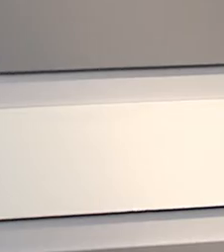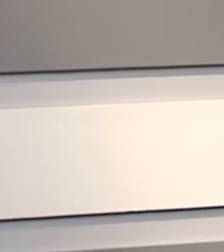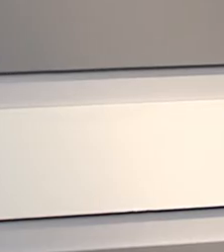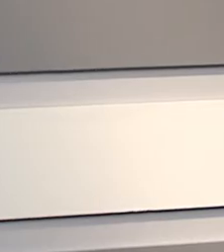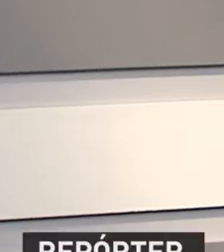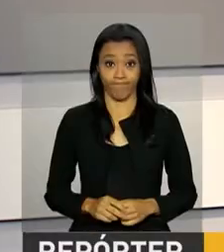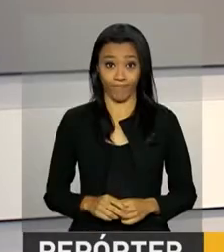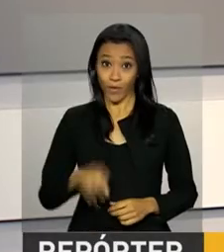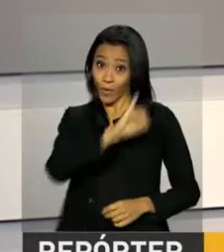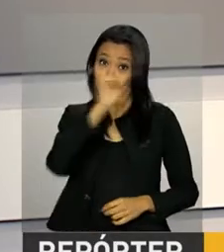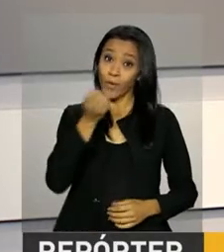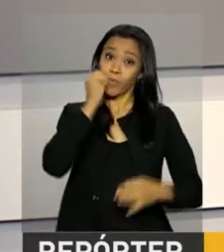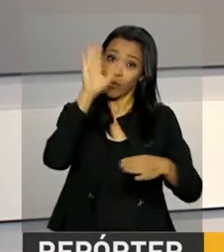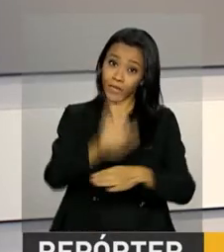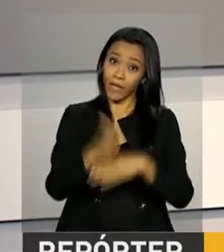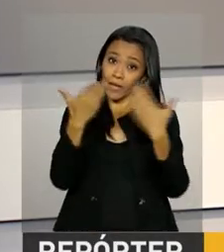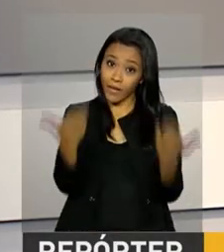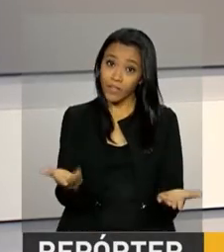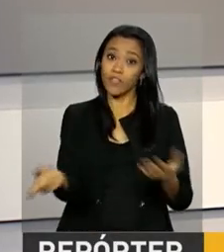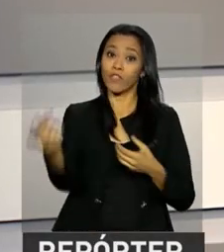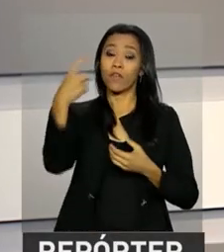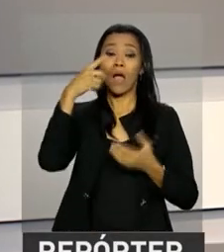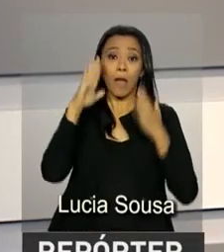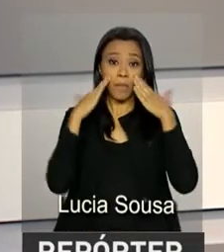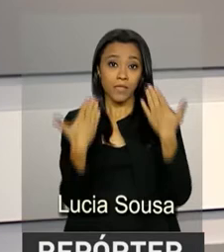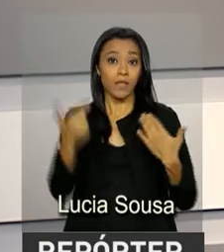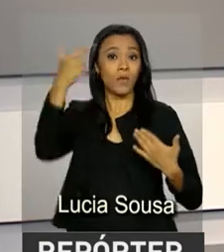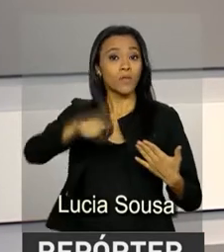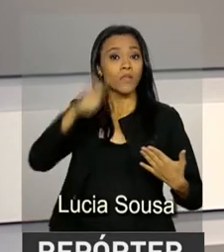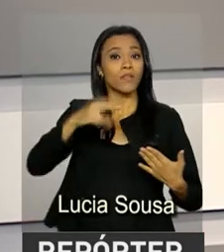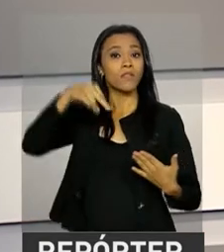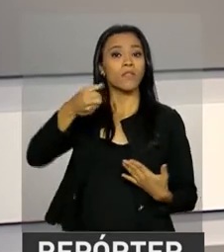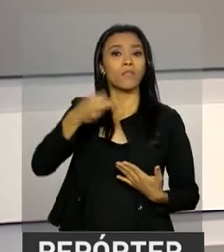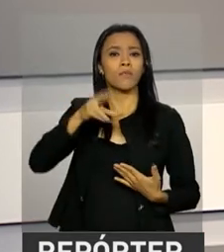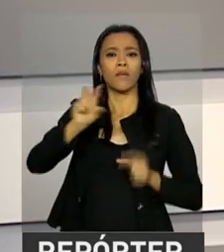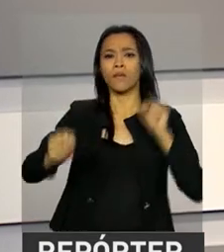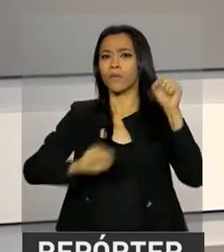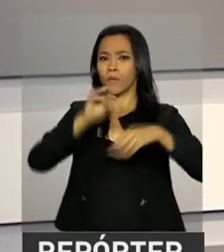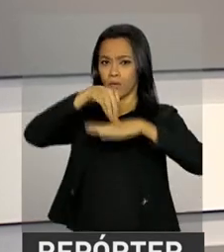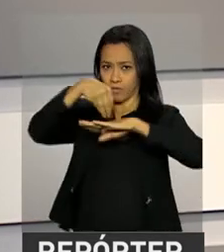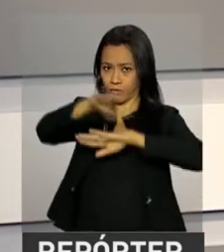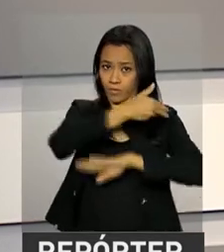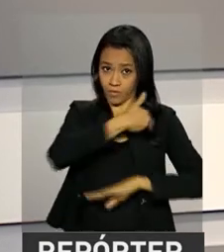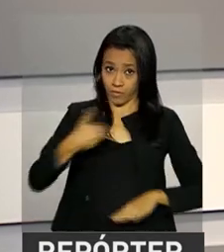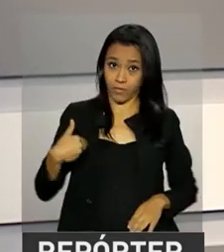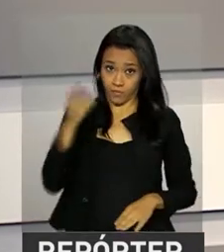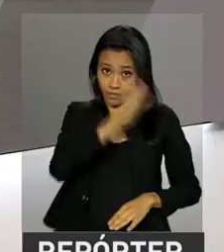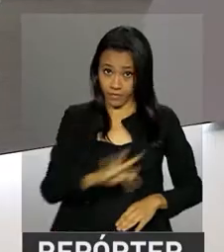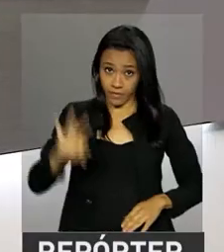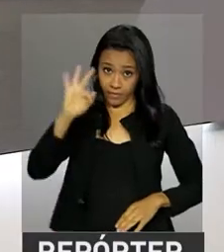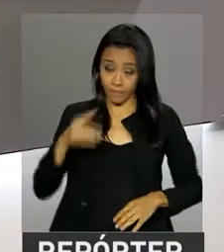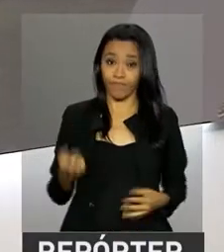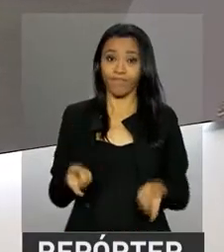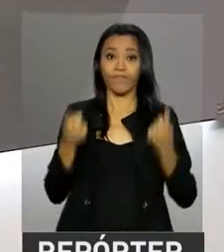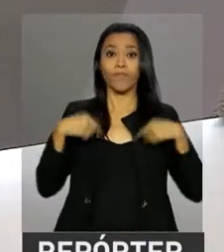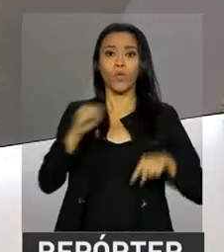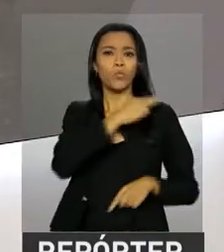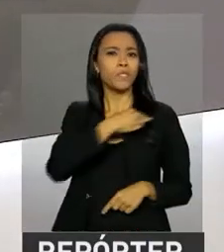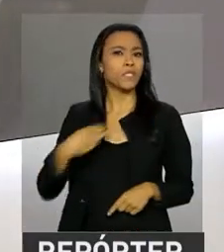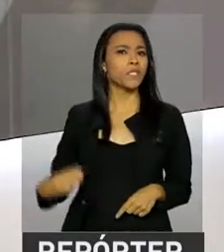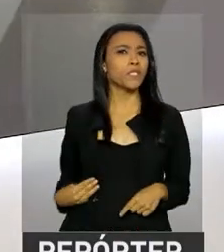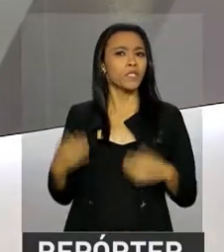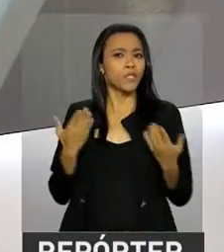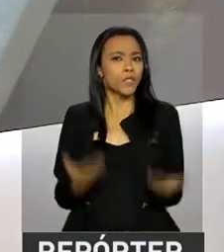olá boa tarde pra você estamos de volta com repórter ndr e as notícias do governo federal o ministro da fazenda